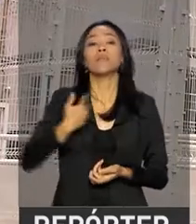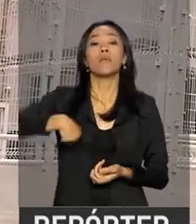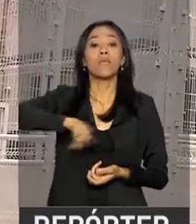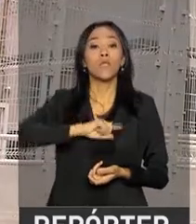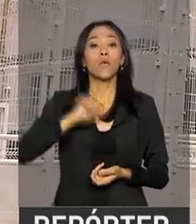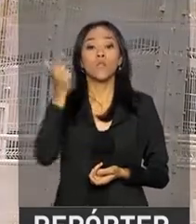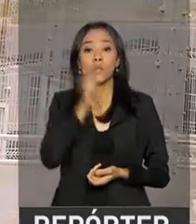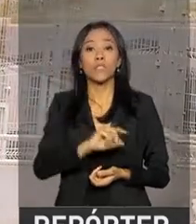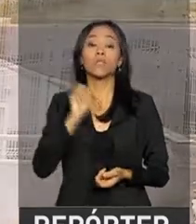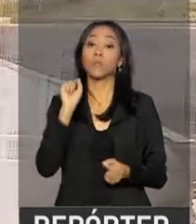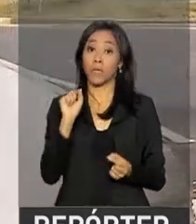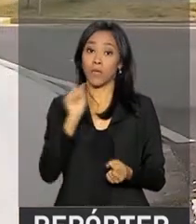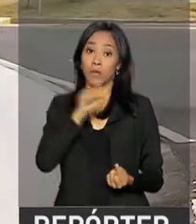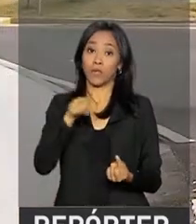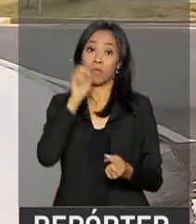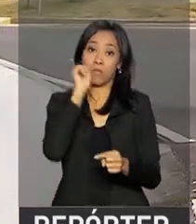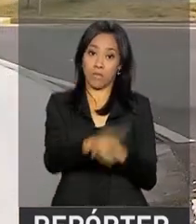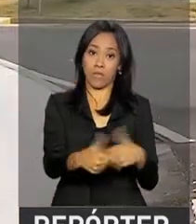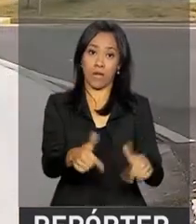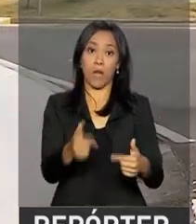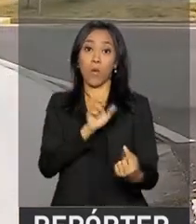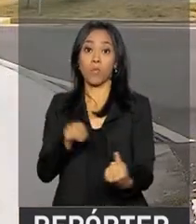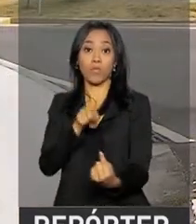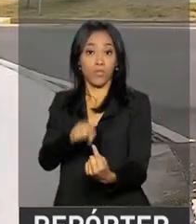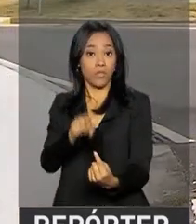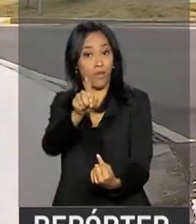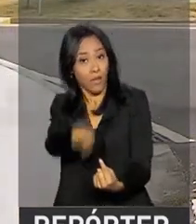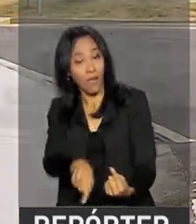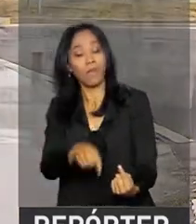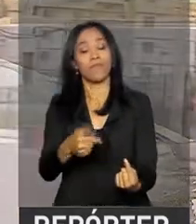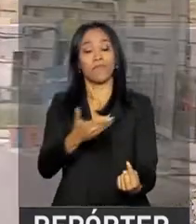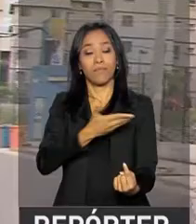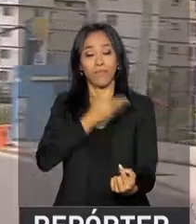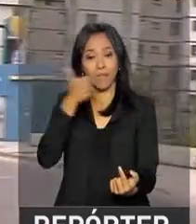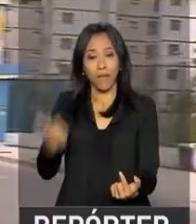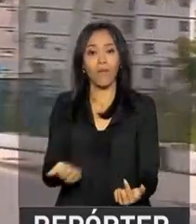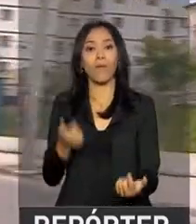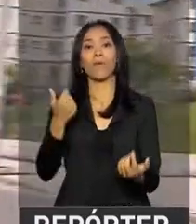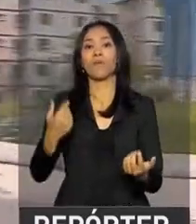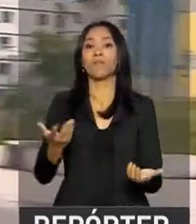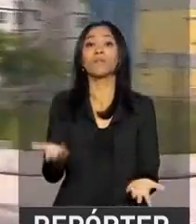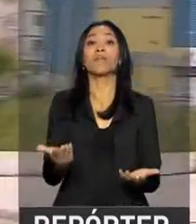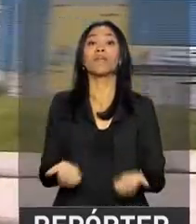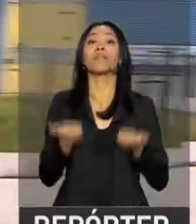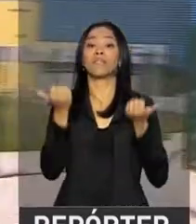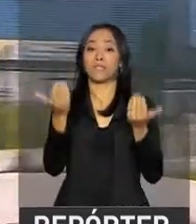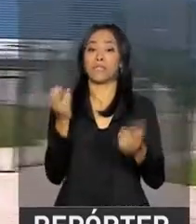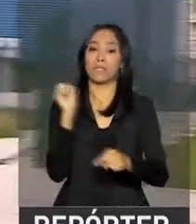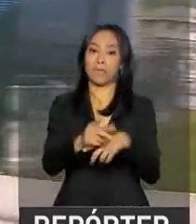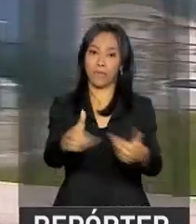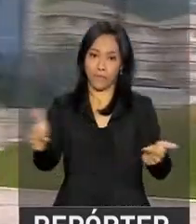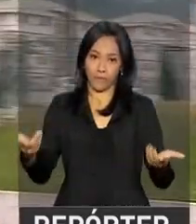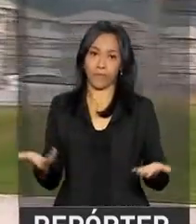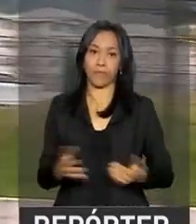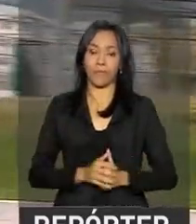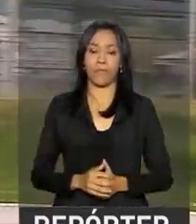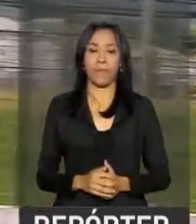possamos gerar empregos. O objetivo, além da melhora, é sobretudo a geração de emprego.